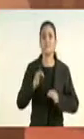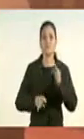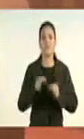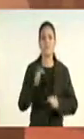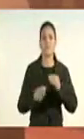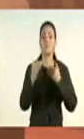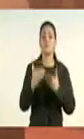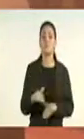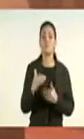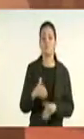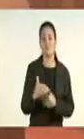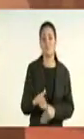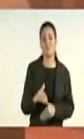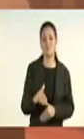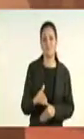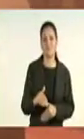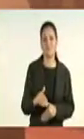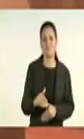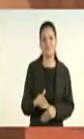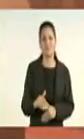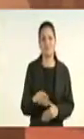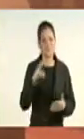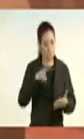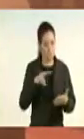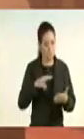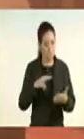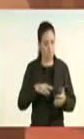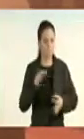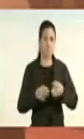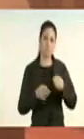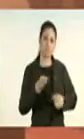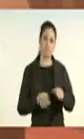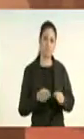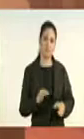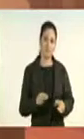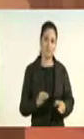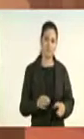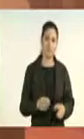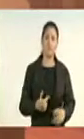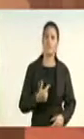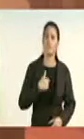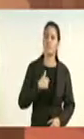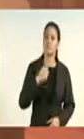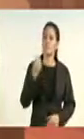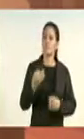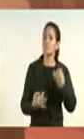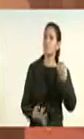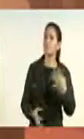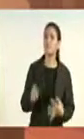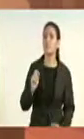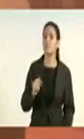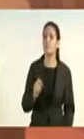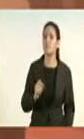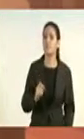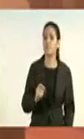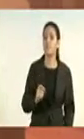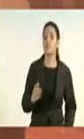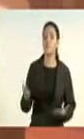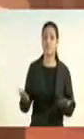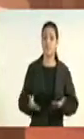isso? Eu trago aqui, senhor presidente, a primeira informação diz respeito